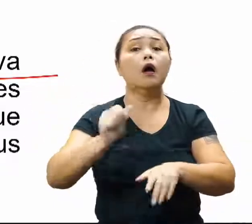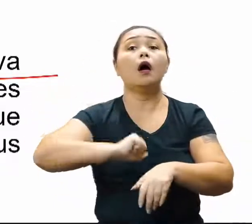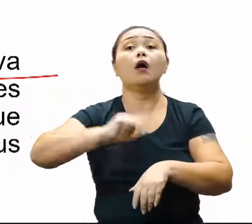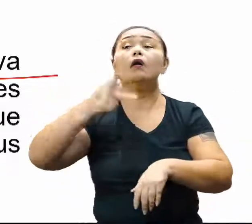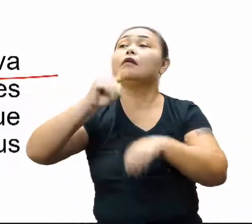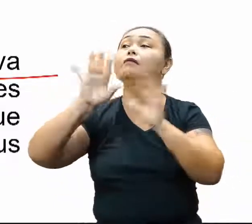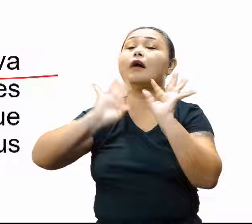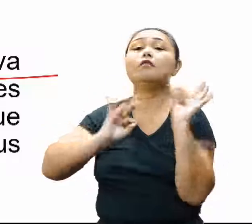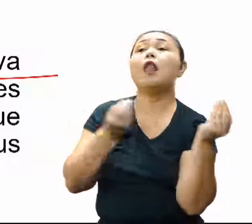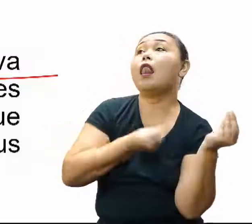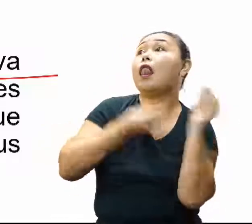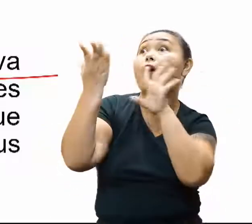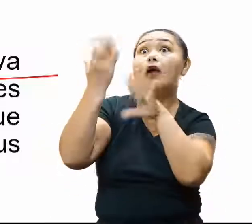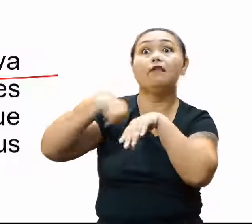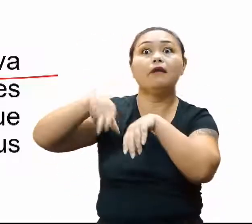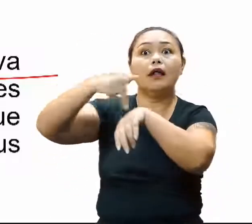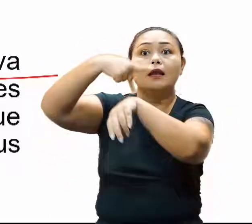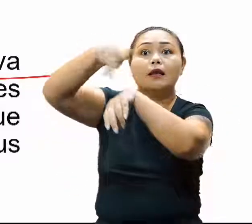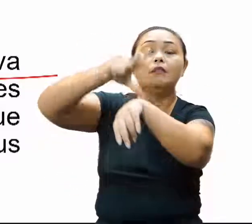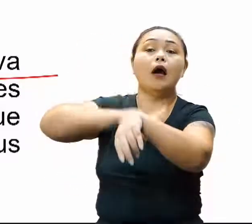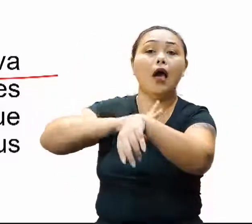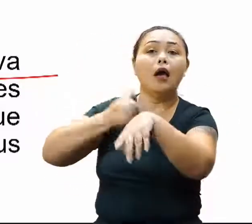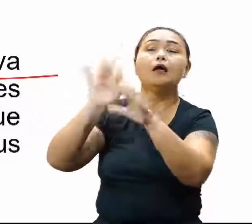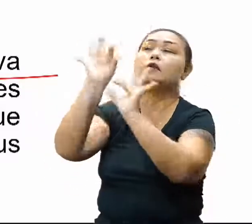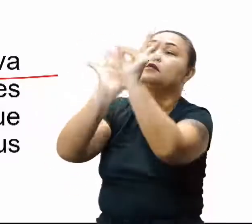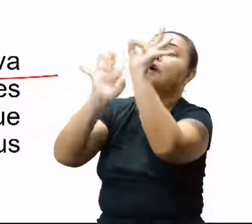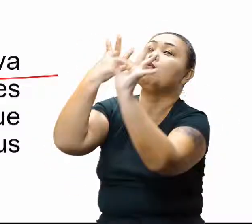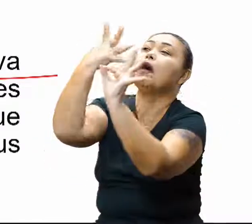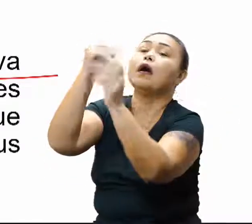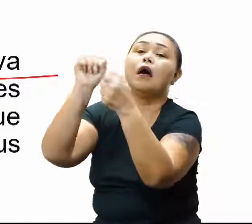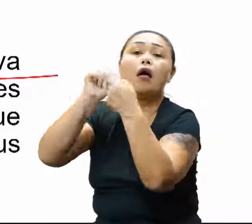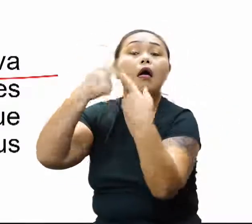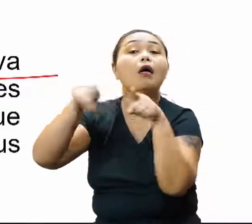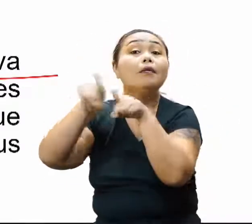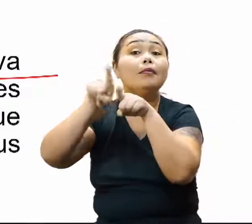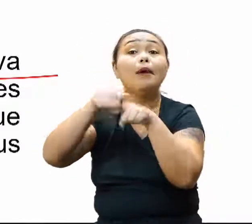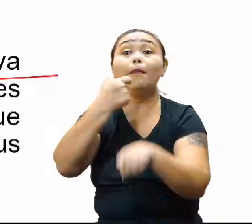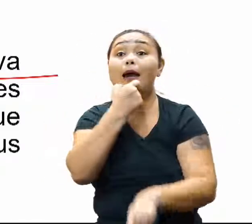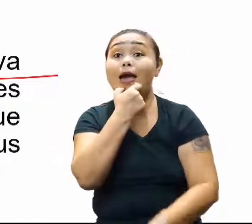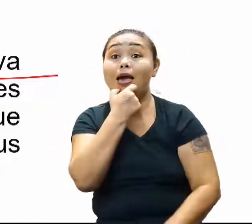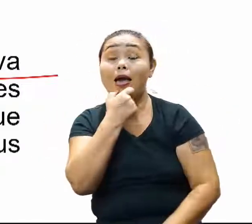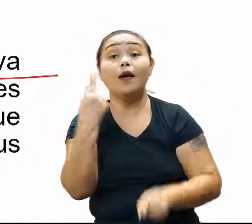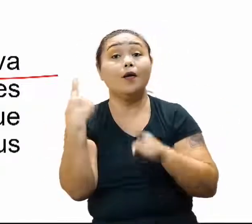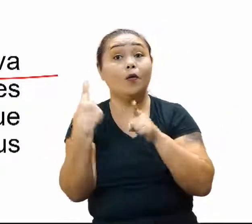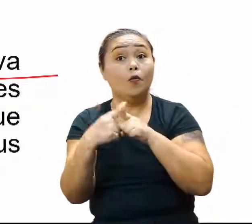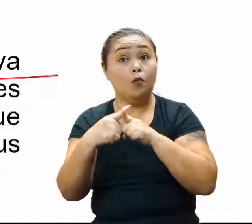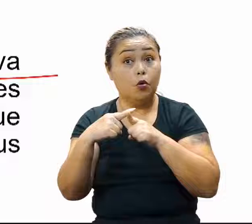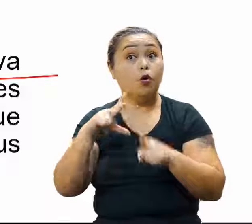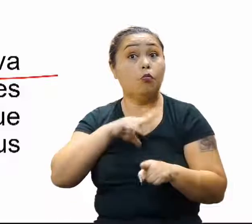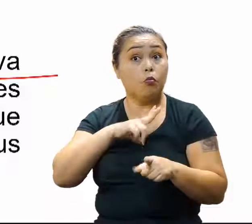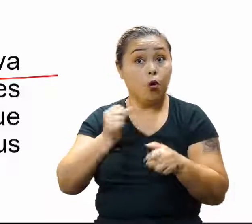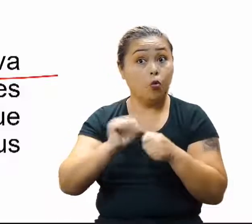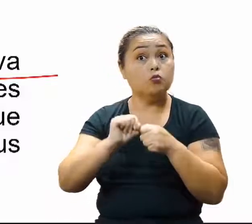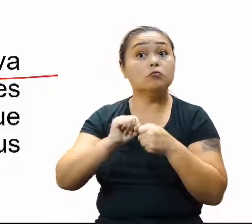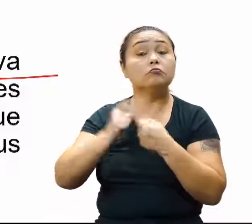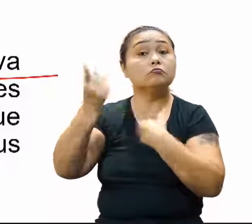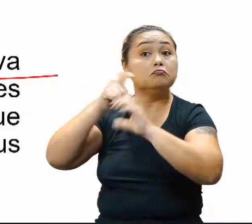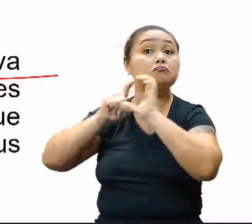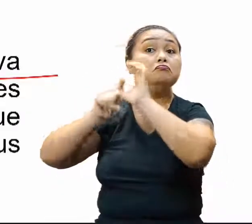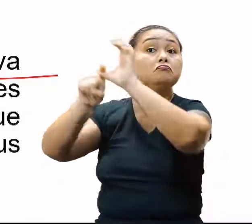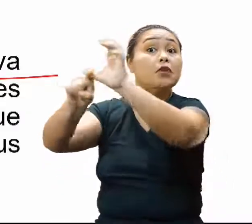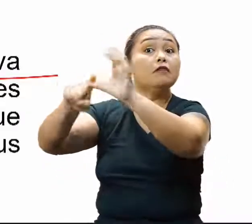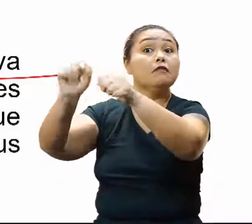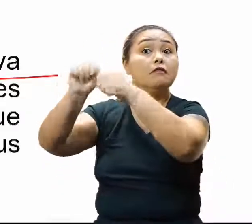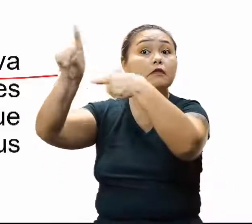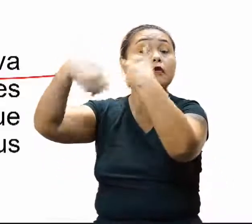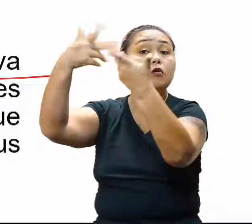Portugal, inclusive a Inglaterra. O ouro do Brasil foi para a Inglaterra, porque os portugueses deviam aos ingleses.